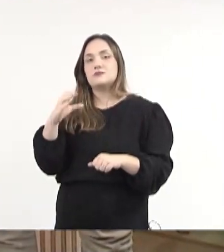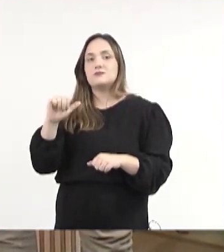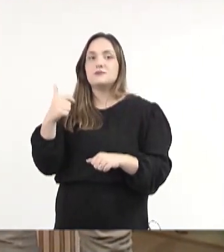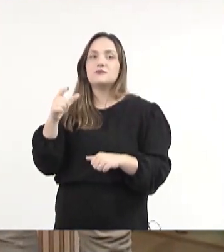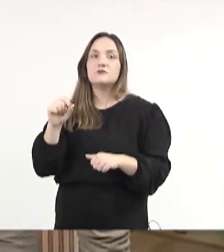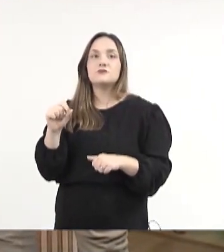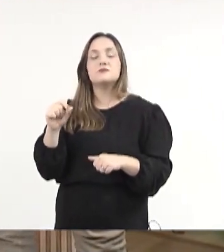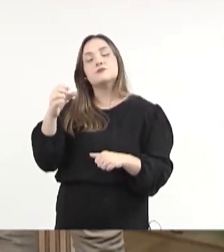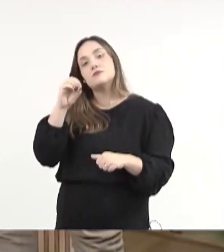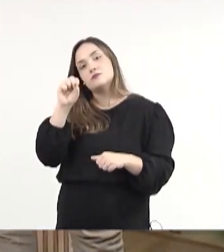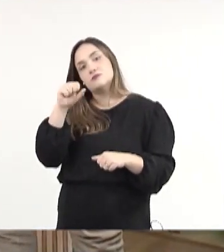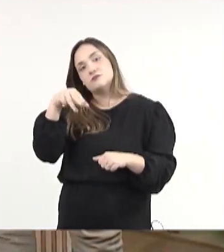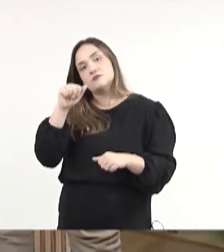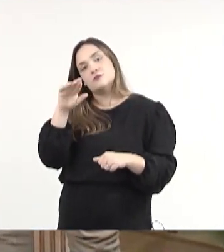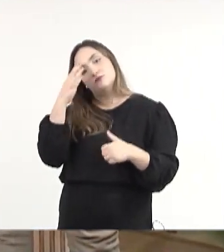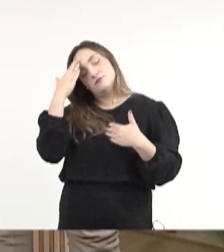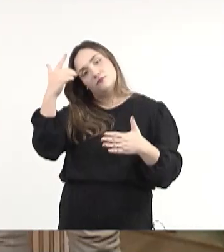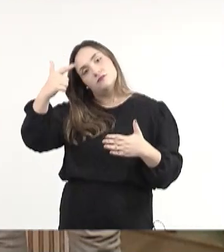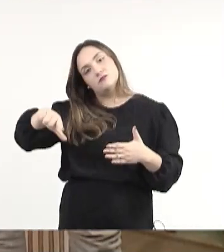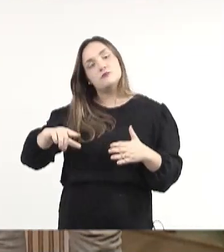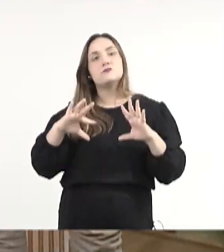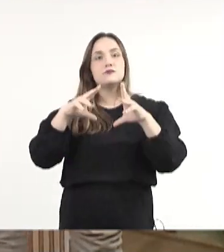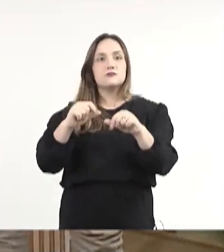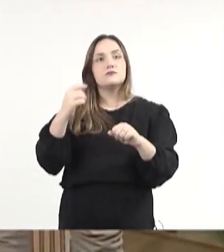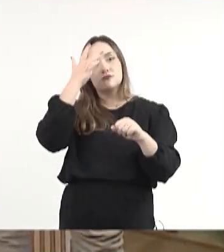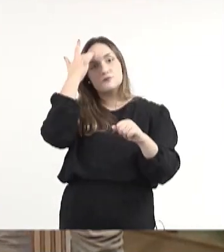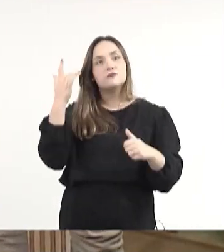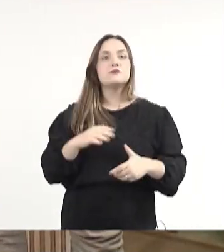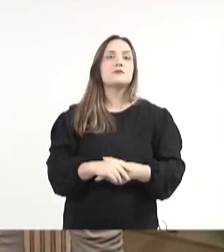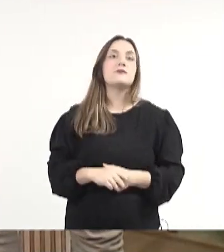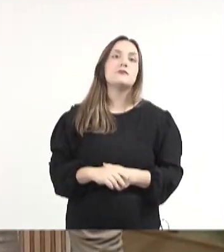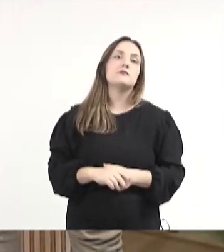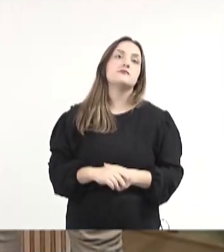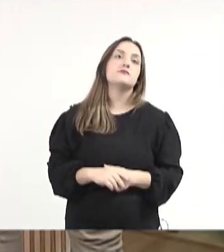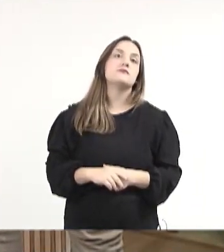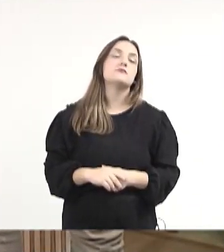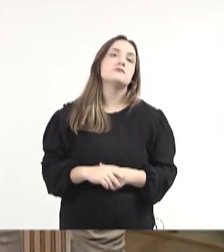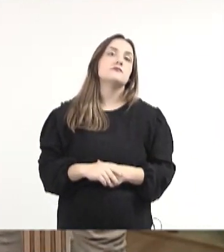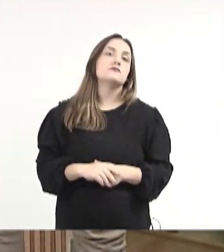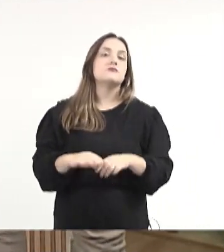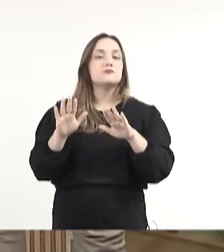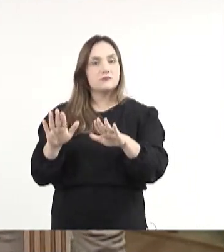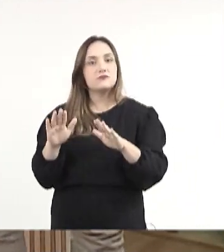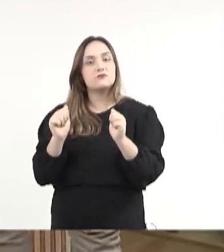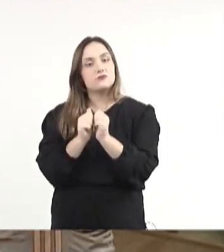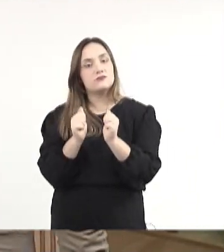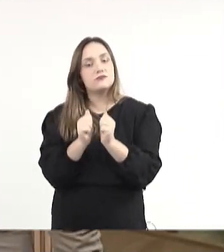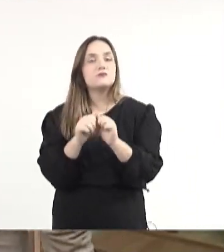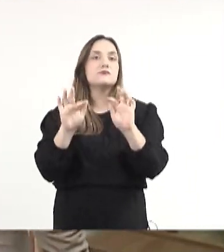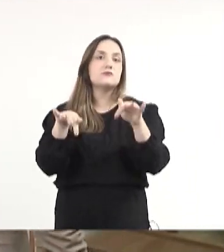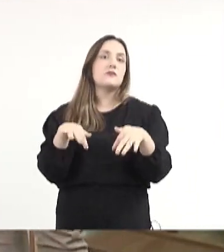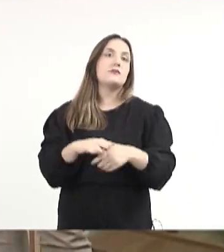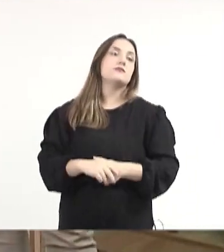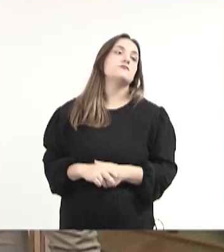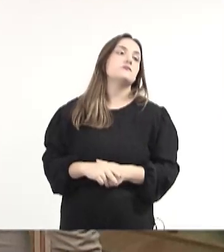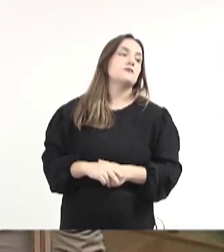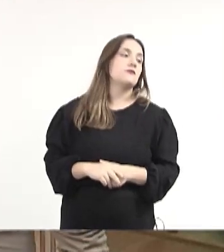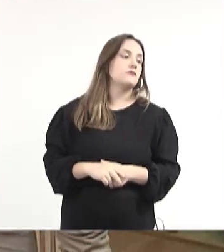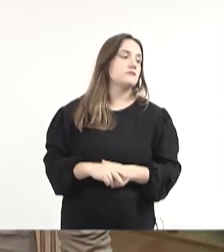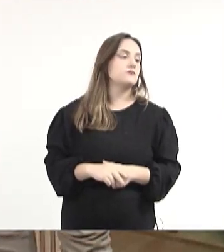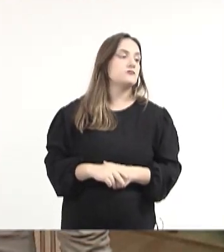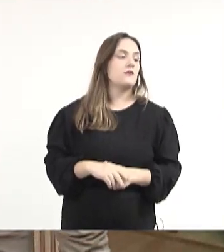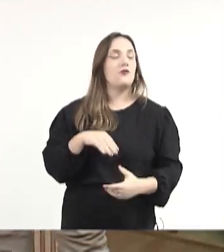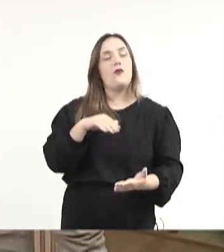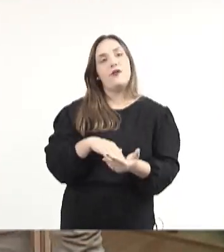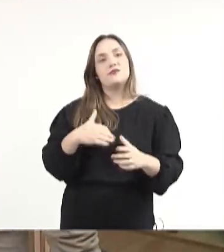de tudo. Osmar, mais uma vez, obrigado a todo mundo. Obrigado a você. Então é isso, pode ficar aí, vamos terminar junto aqui. A gente encerra então a edição de hoje